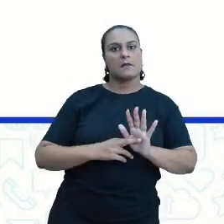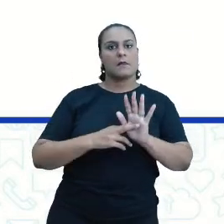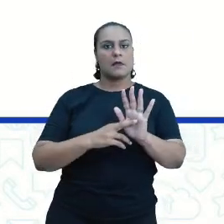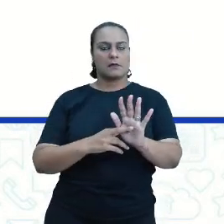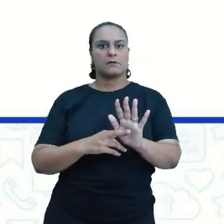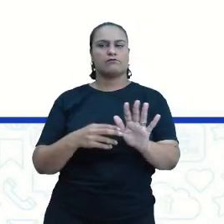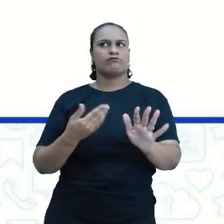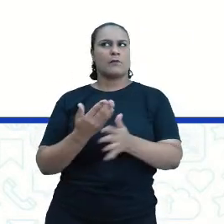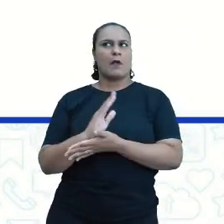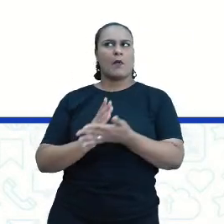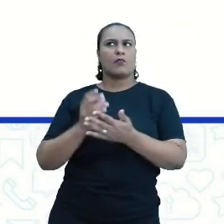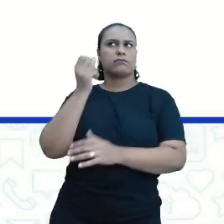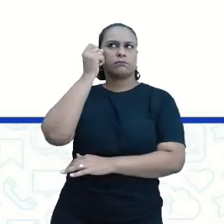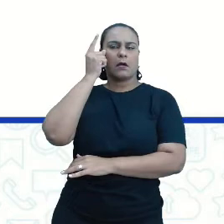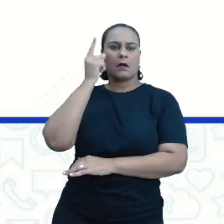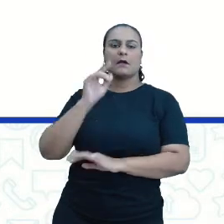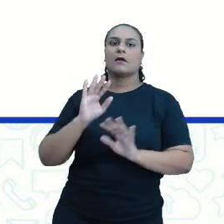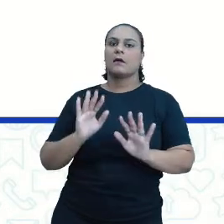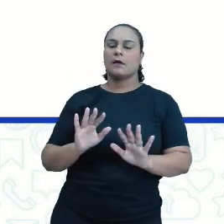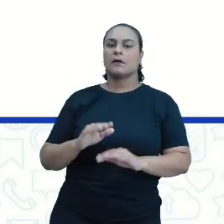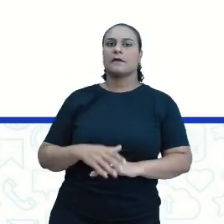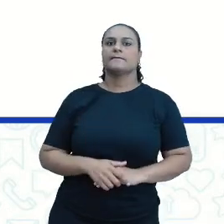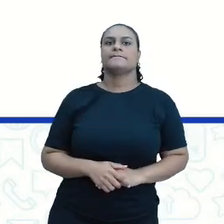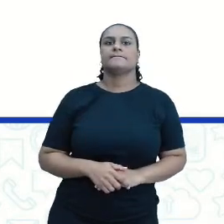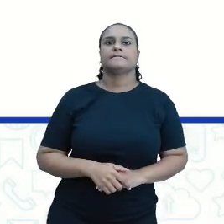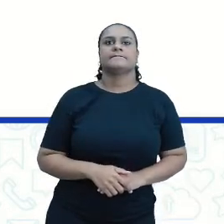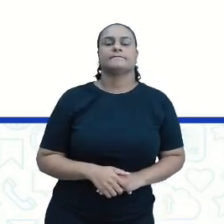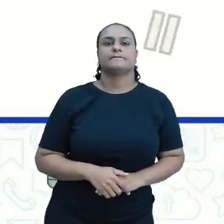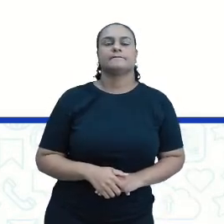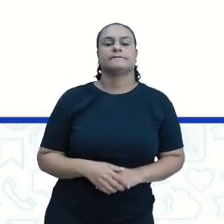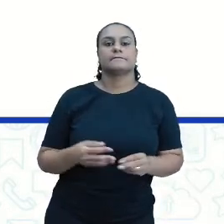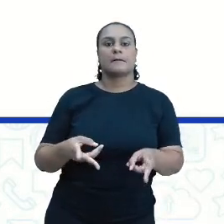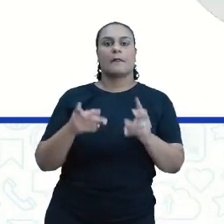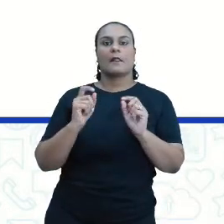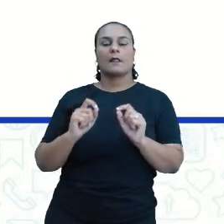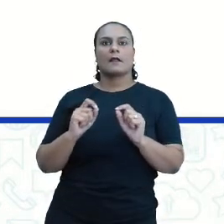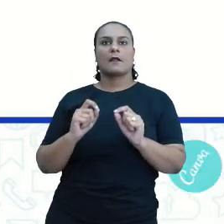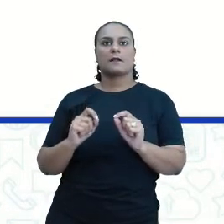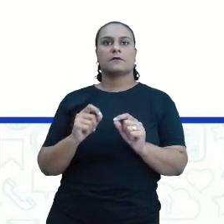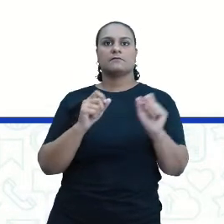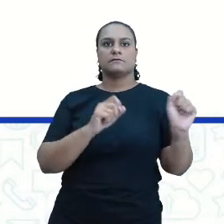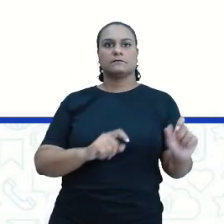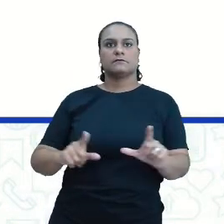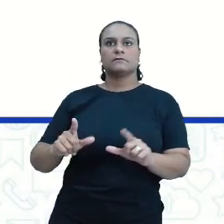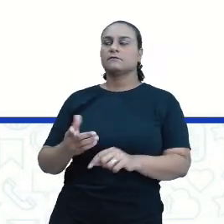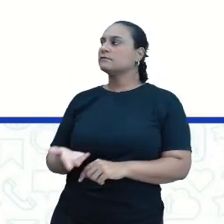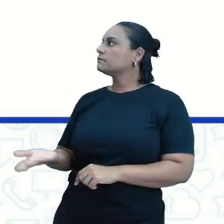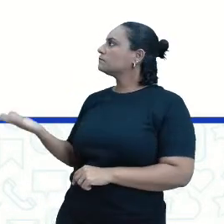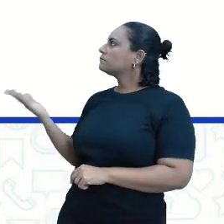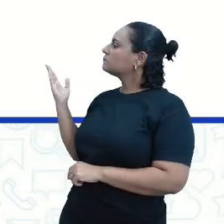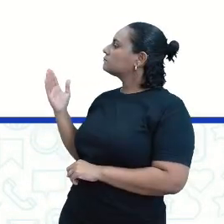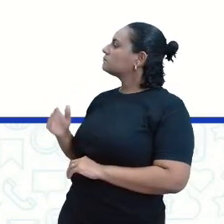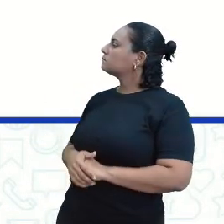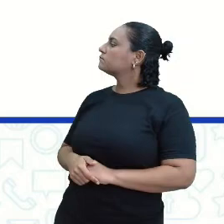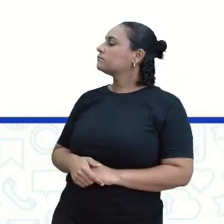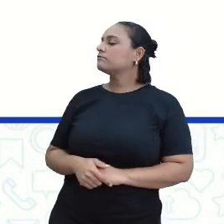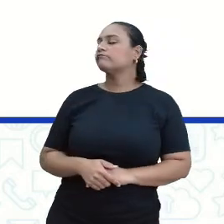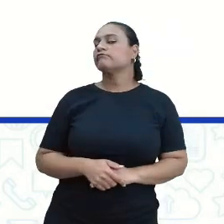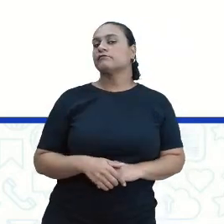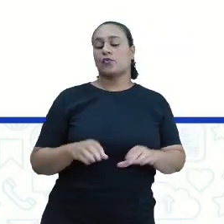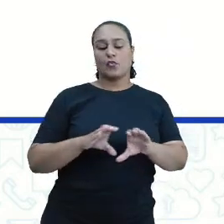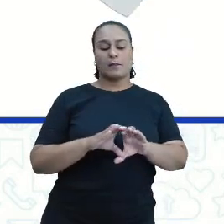algum raciocínio, tá certo? Então, vamos lá. Então, a gente vai perceber aqui na tela que o padrão que a gente